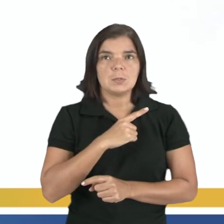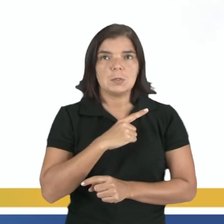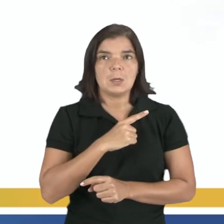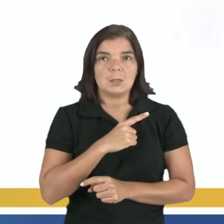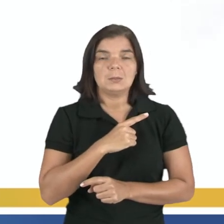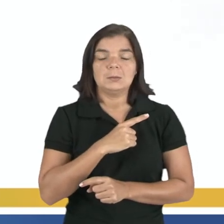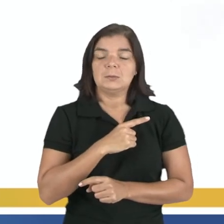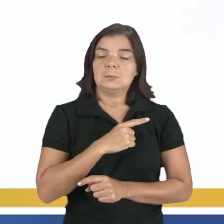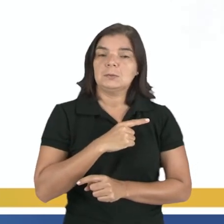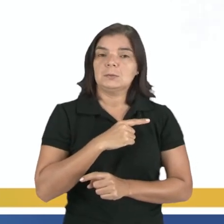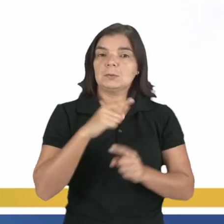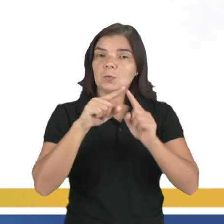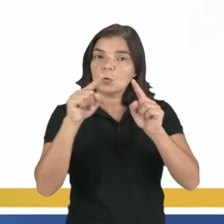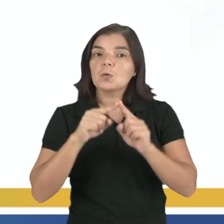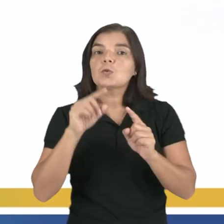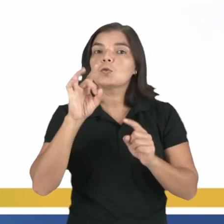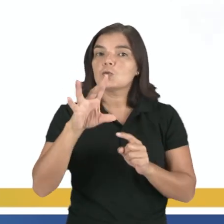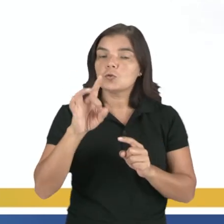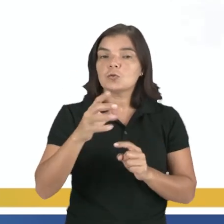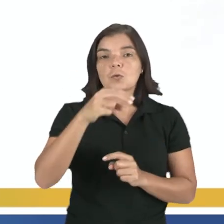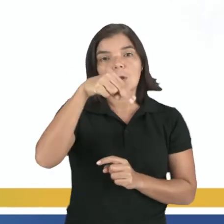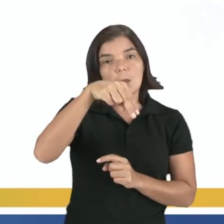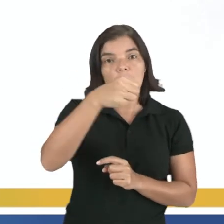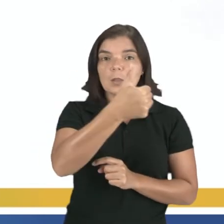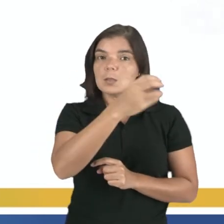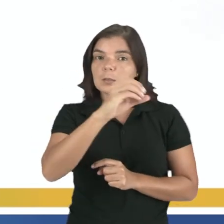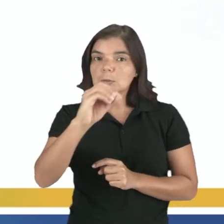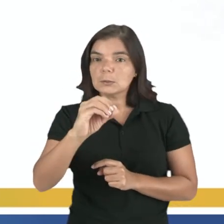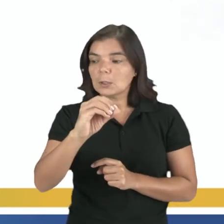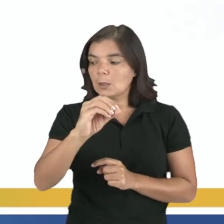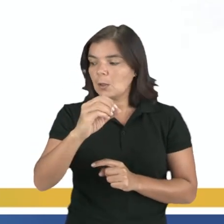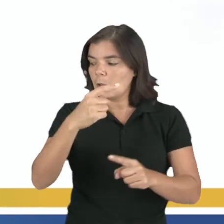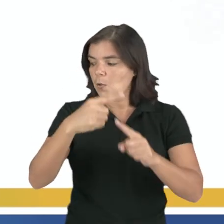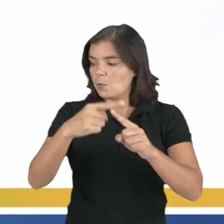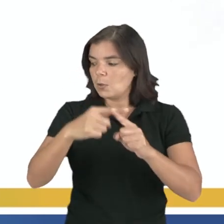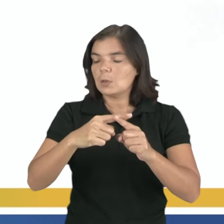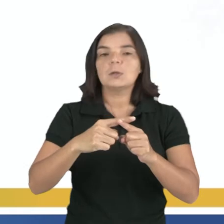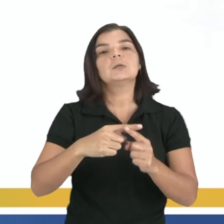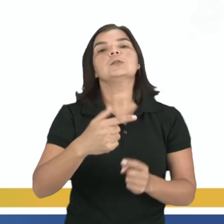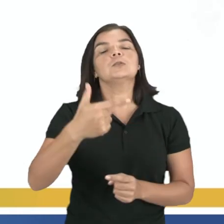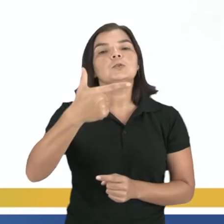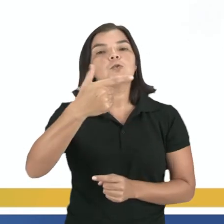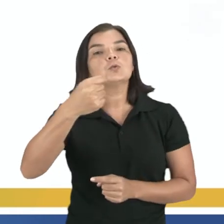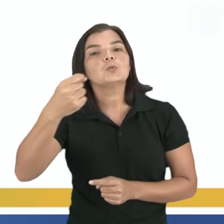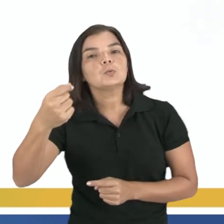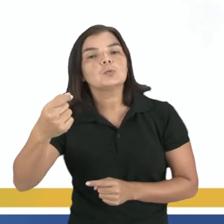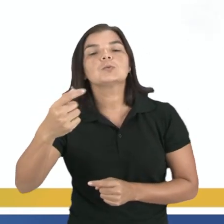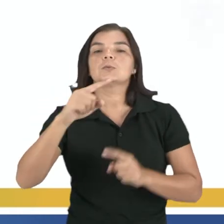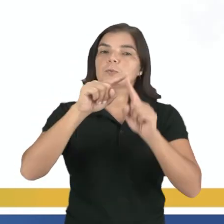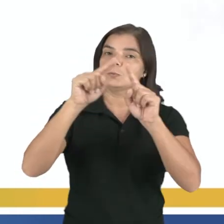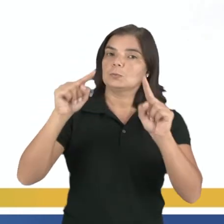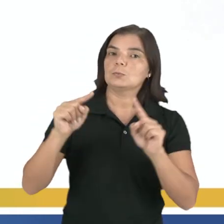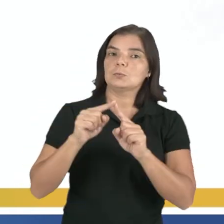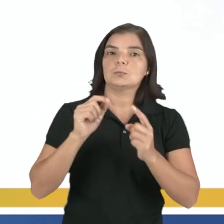barra, basta colocar no lugar de n 100 e fazer 2 vezes 100, 200 quadradinhos.